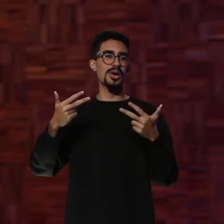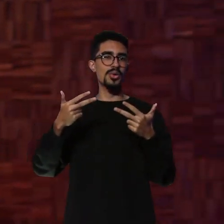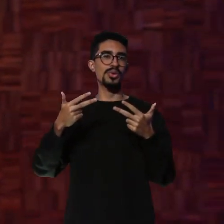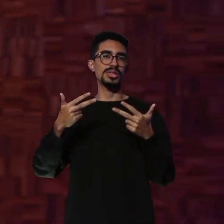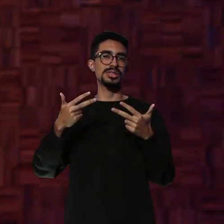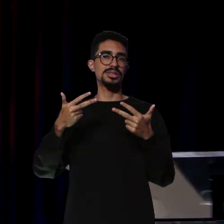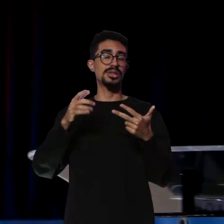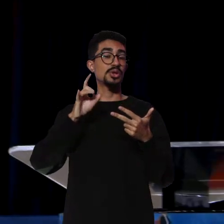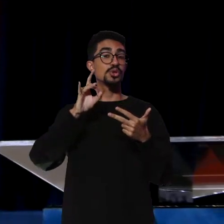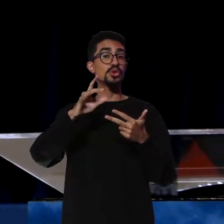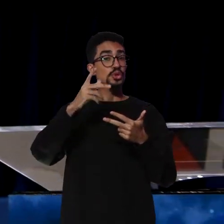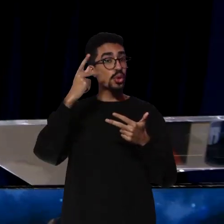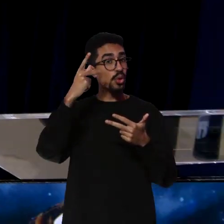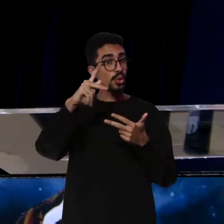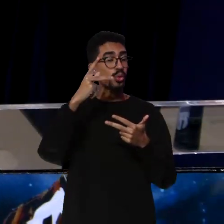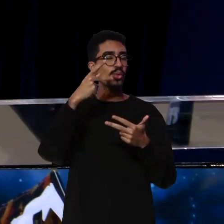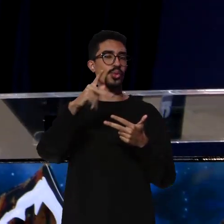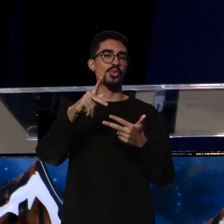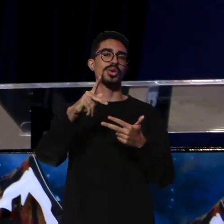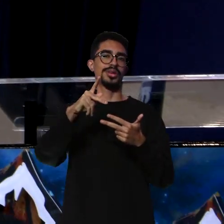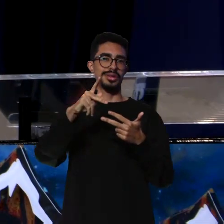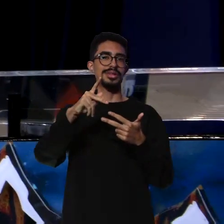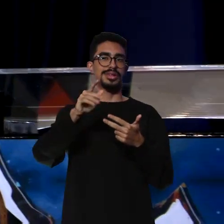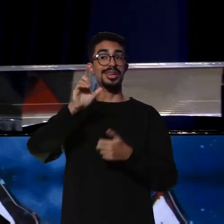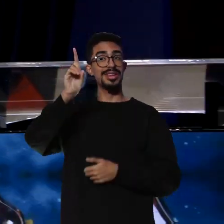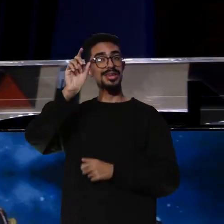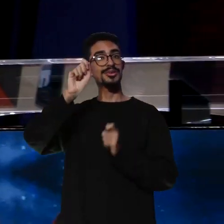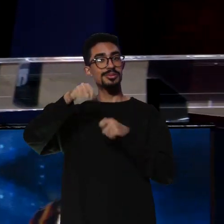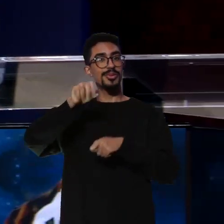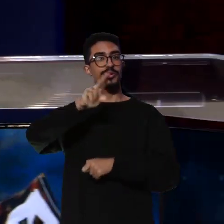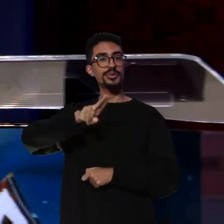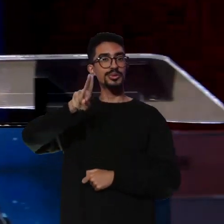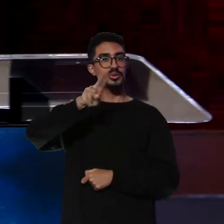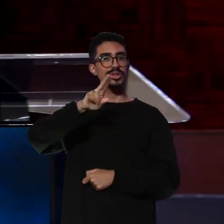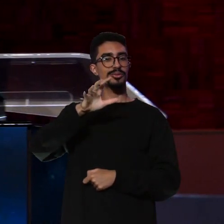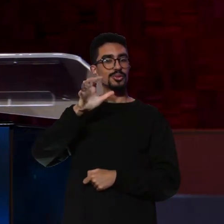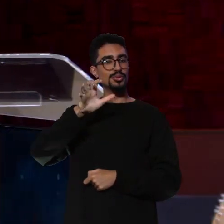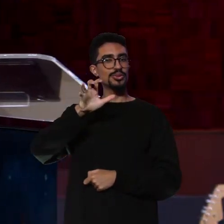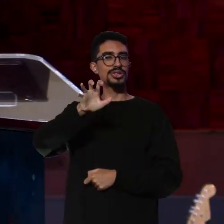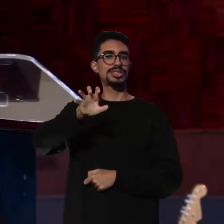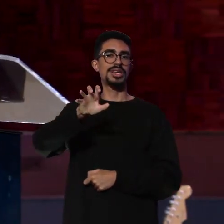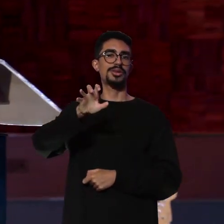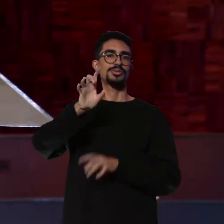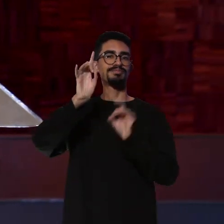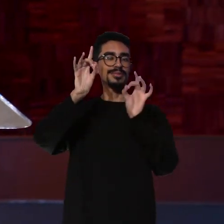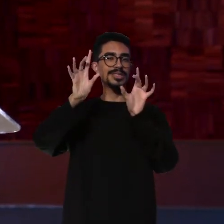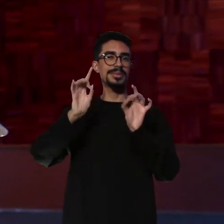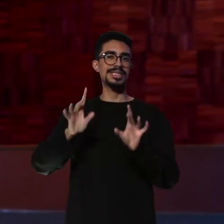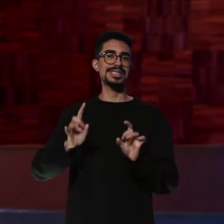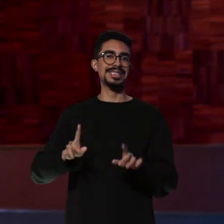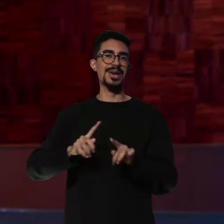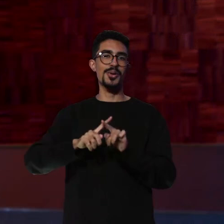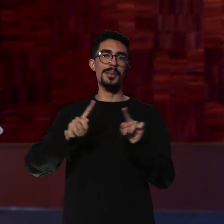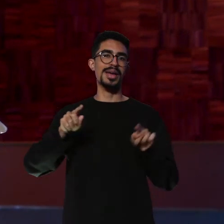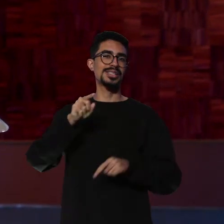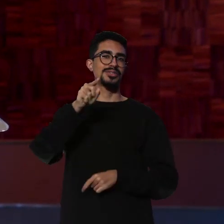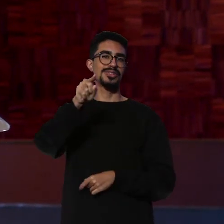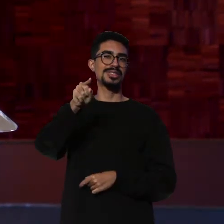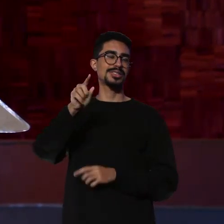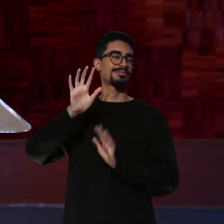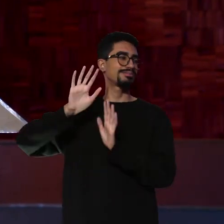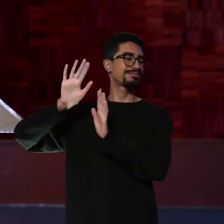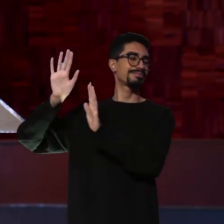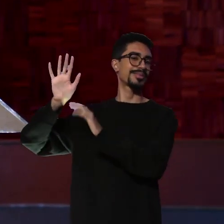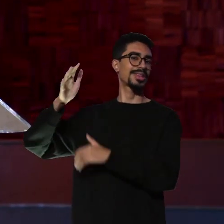É dizer assim, Deus, você não sabe exatamente bem o que você fez aí, acho que teve alguns erros de percurso. Gente, por favor.